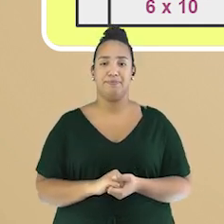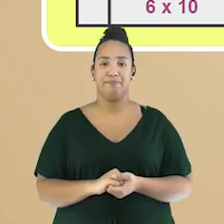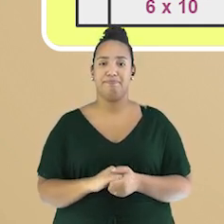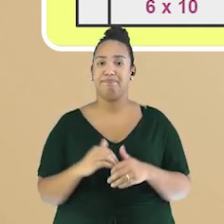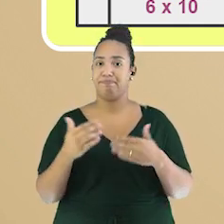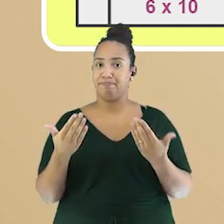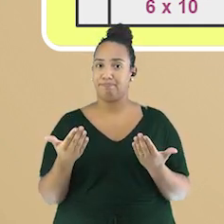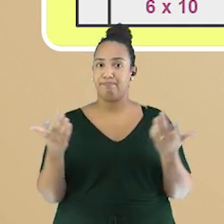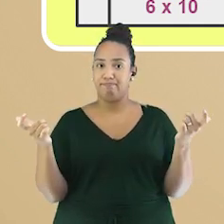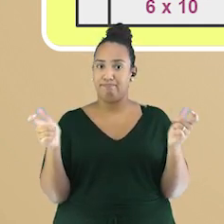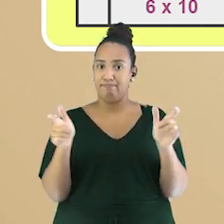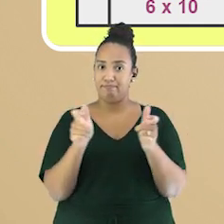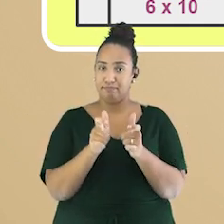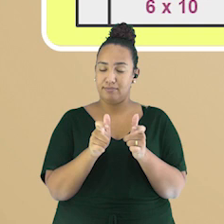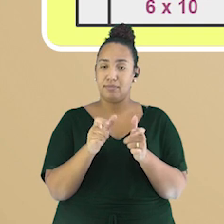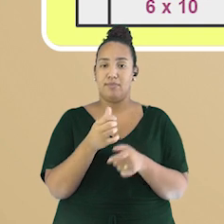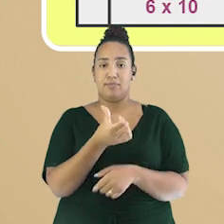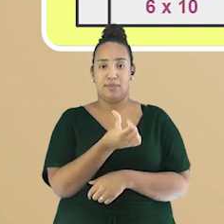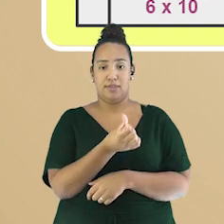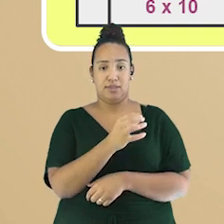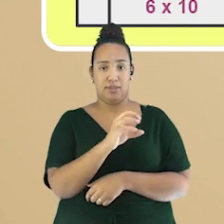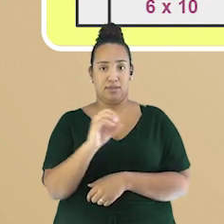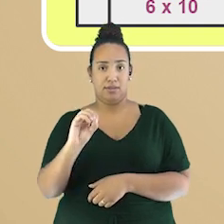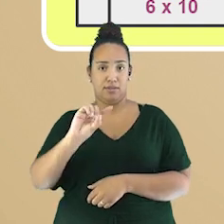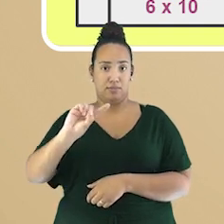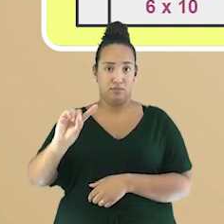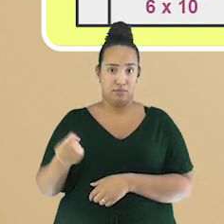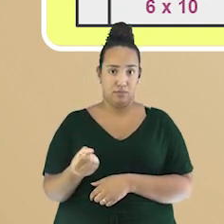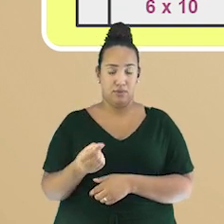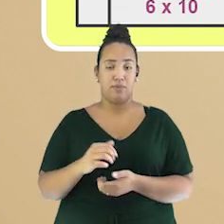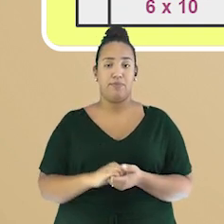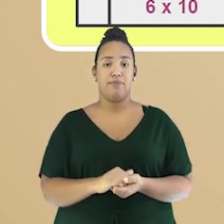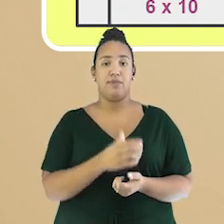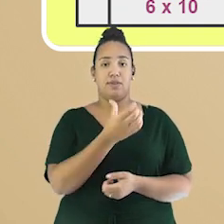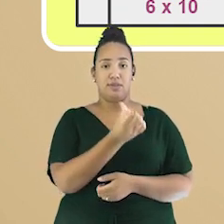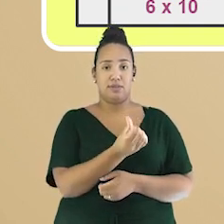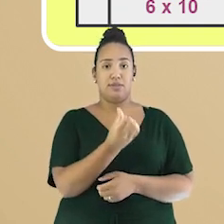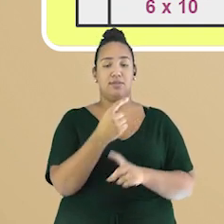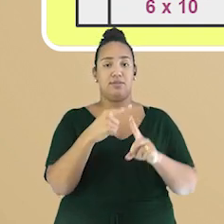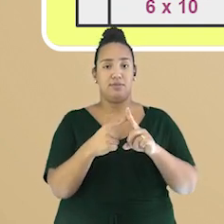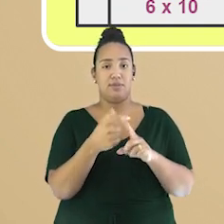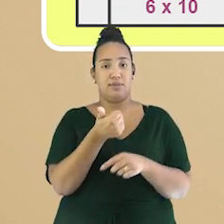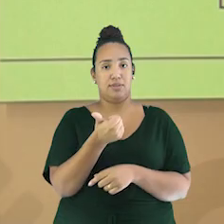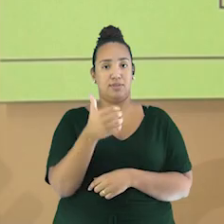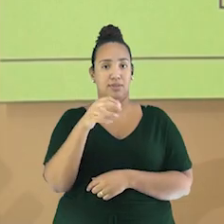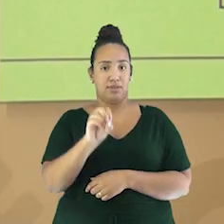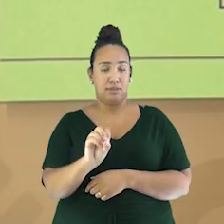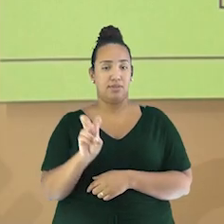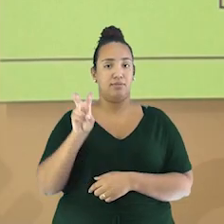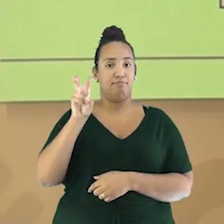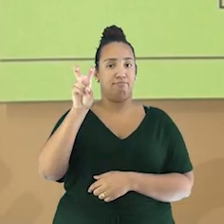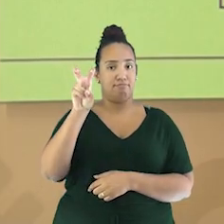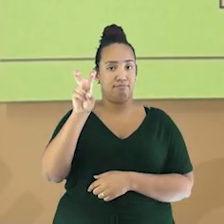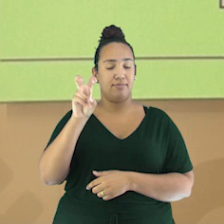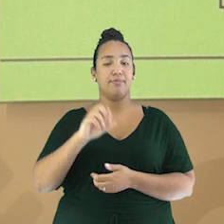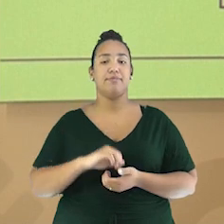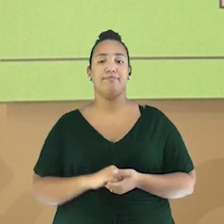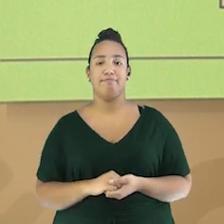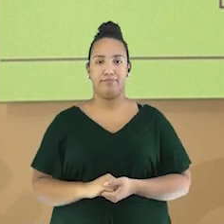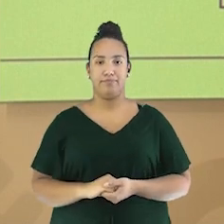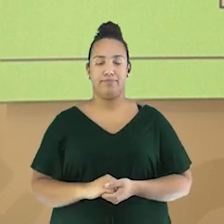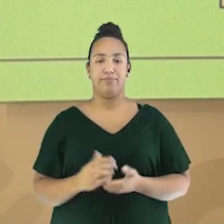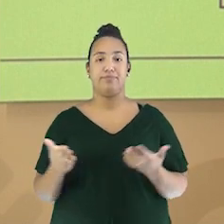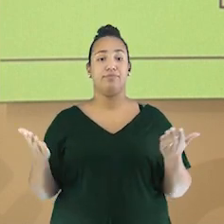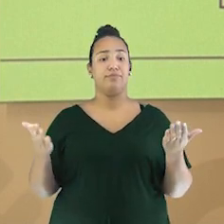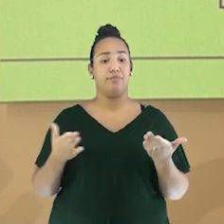notação científica de 600 mil é 6 vezes 10 elevado à quinta potência. Observe essa